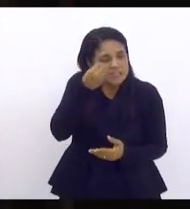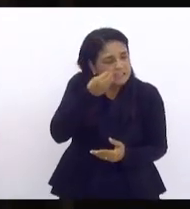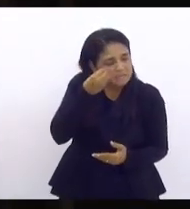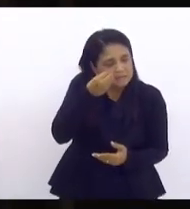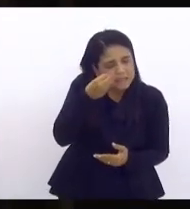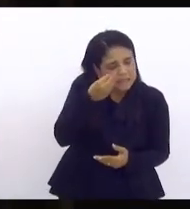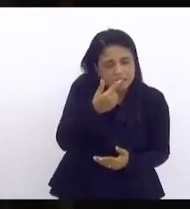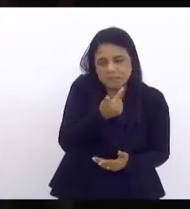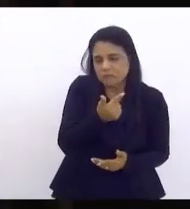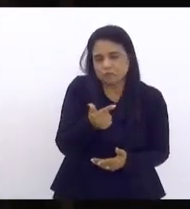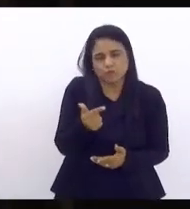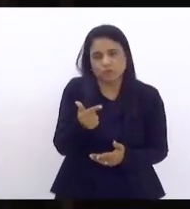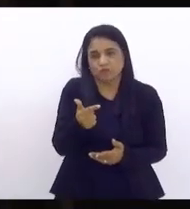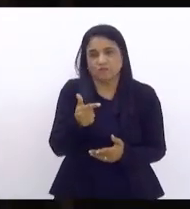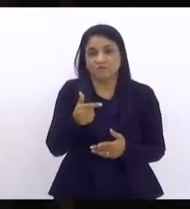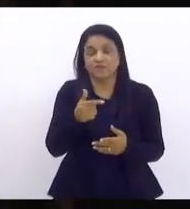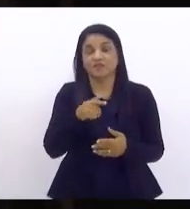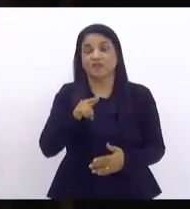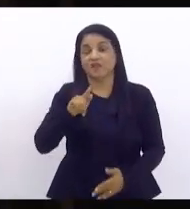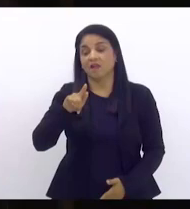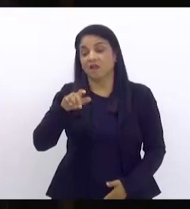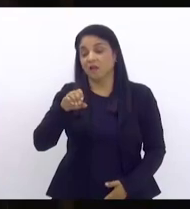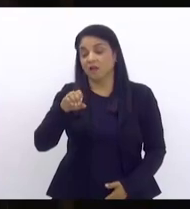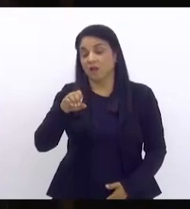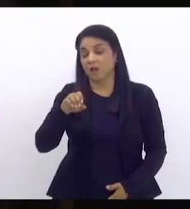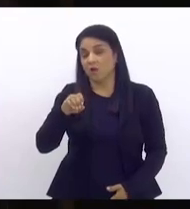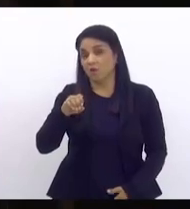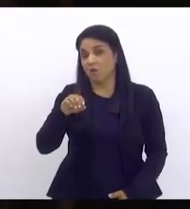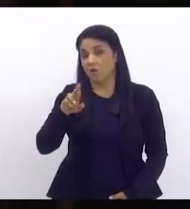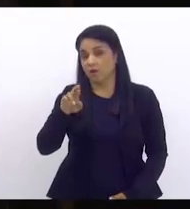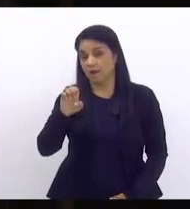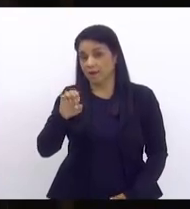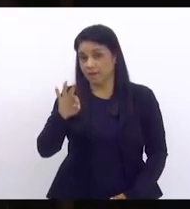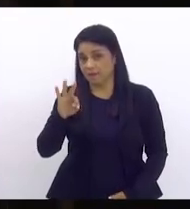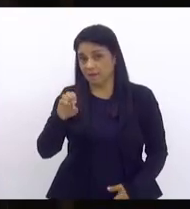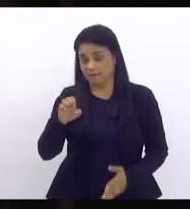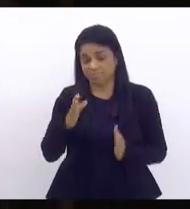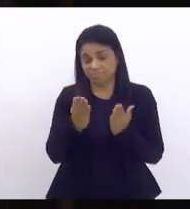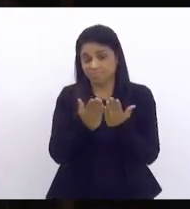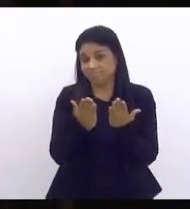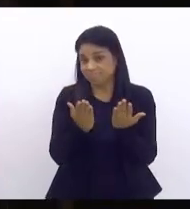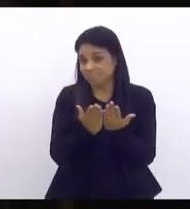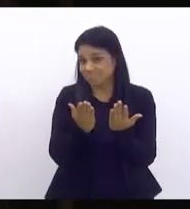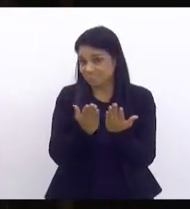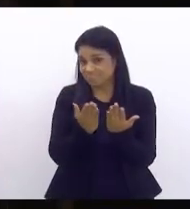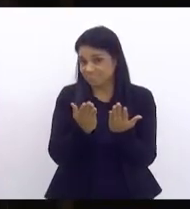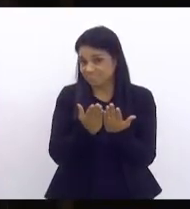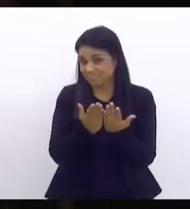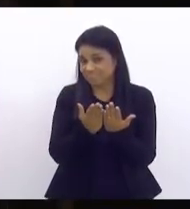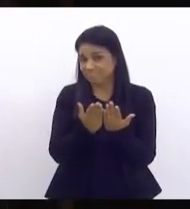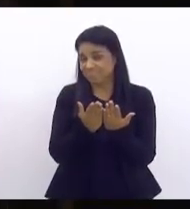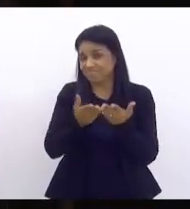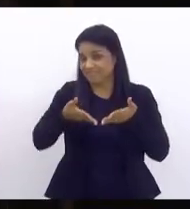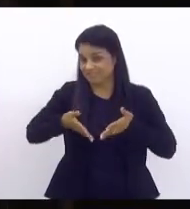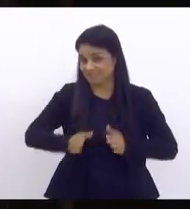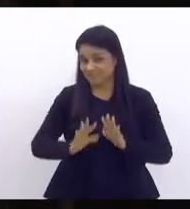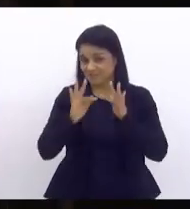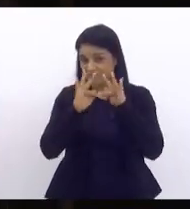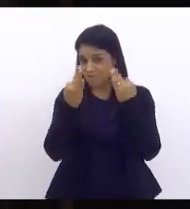experiência. A Gorete veio de um berço evangélico. Para você ter uma ideia, a Gorete precisou